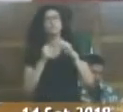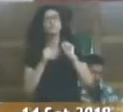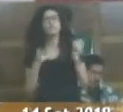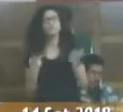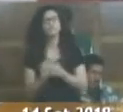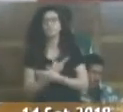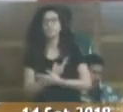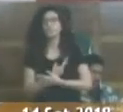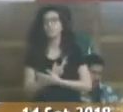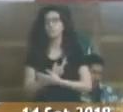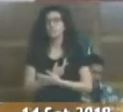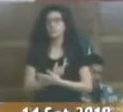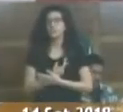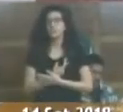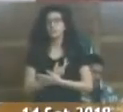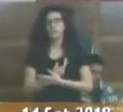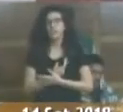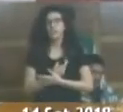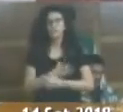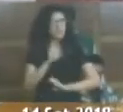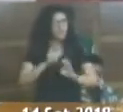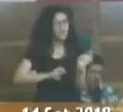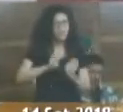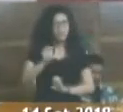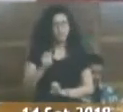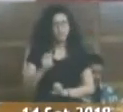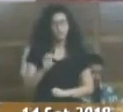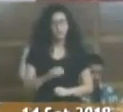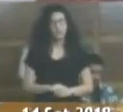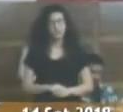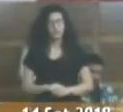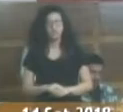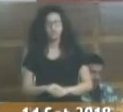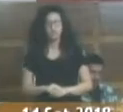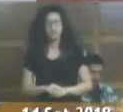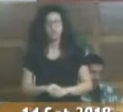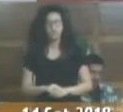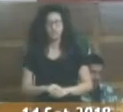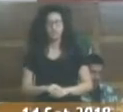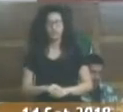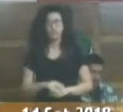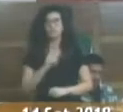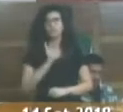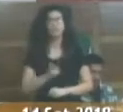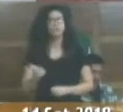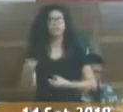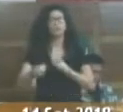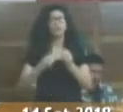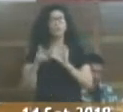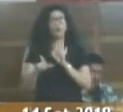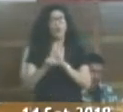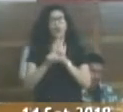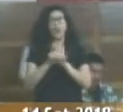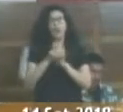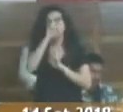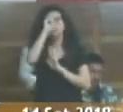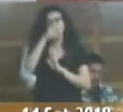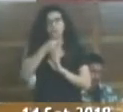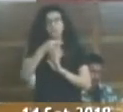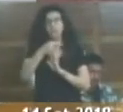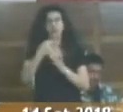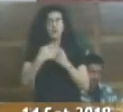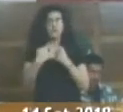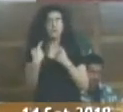acontece no nosso território, esses grandes empreendimentos, eles não seguem, né, conforme a lei manda, porque